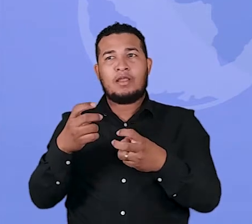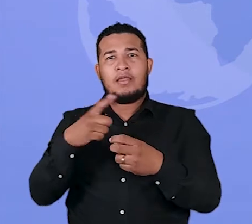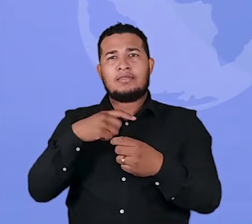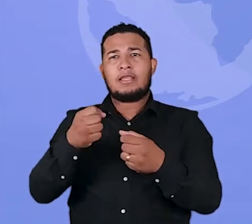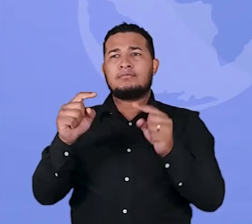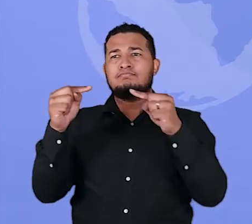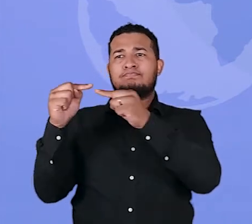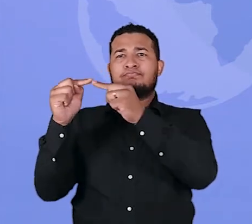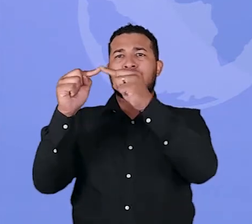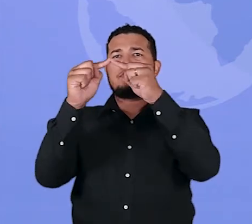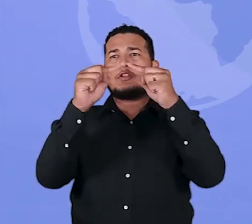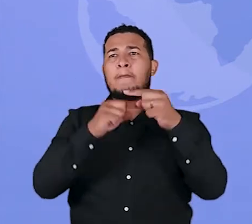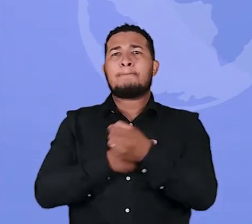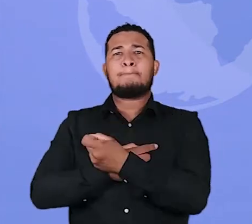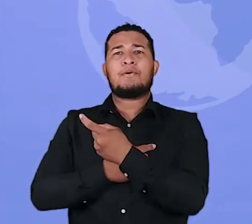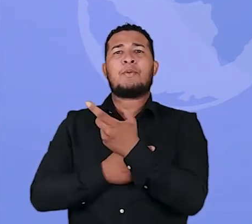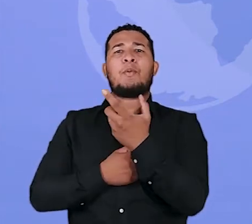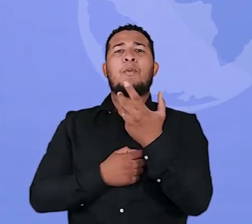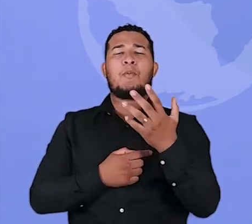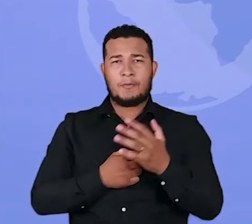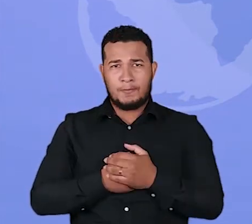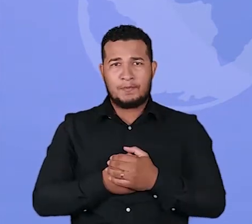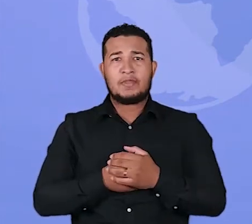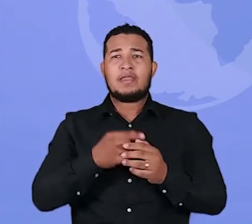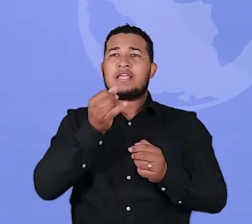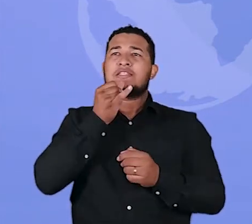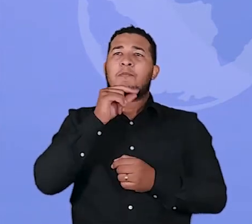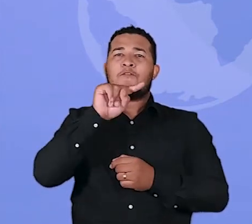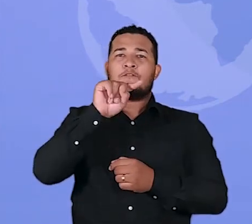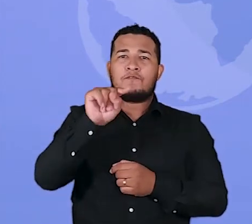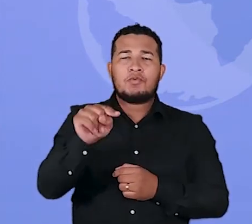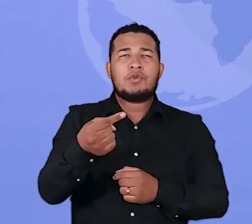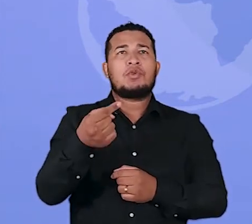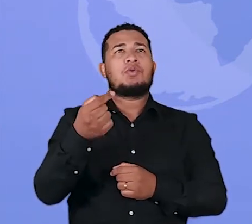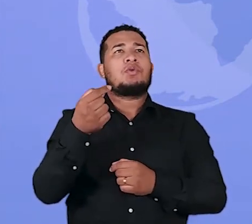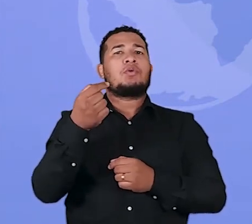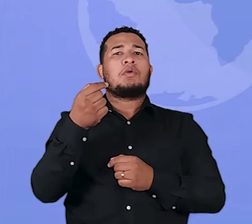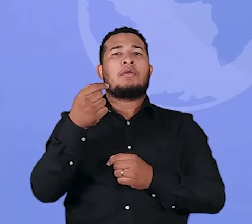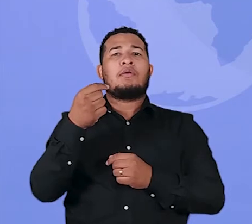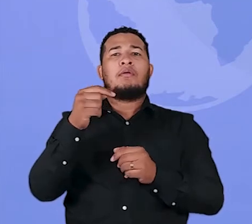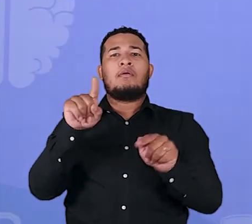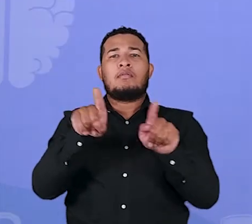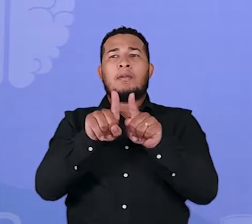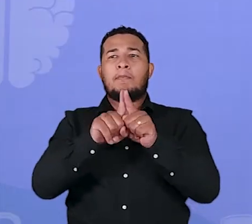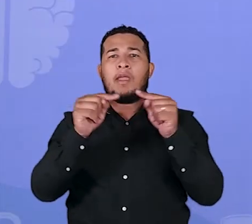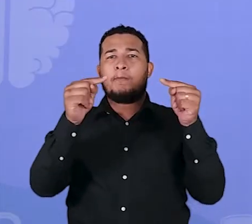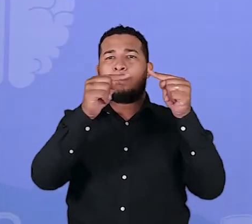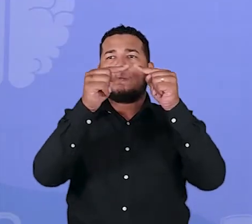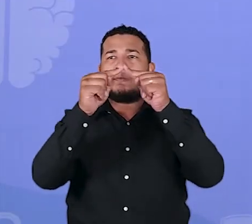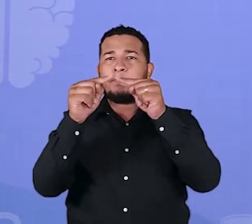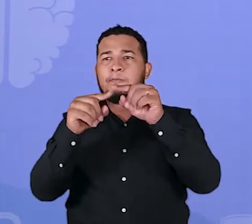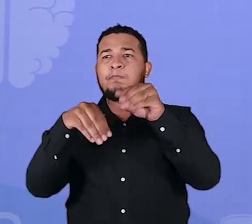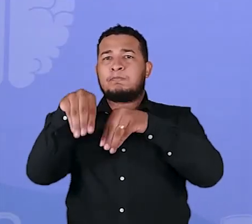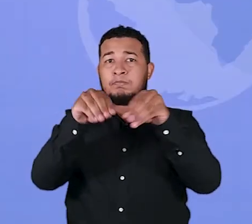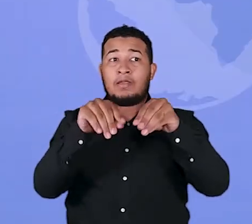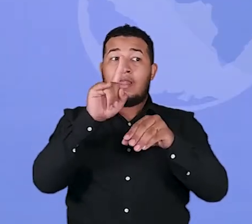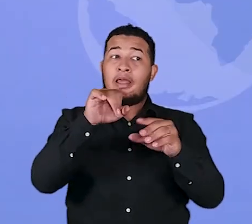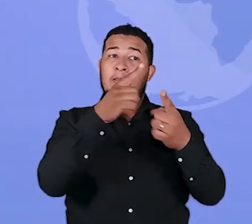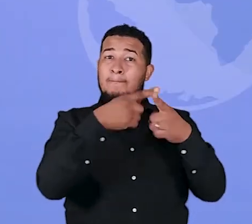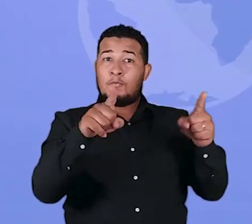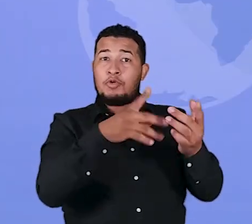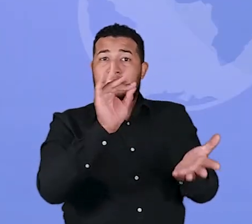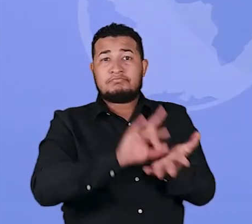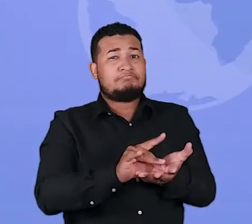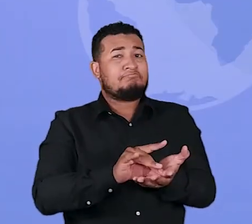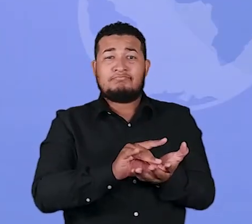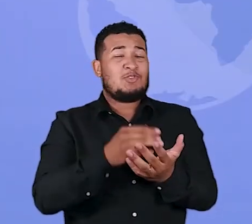de um monte de conjunções, a presença de vírgula, a presença de coordenadas adversativas. Na